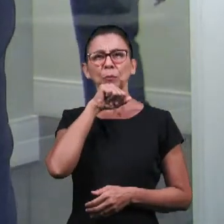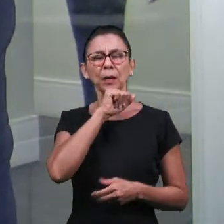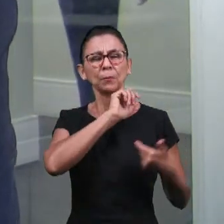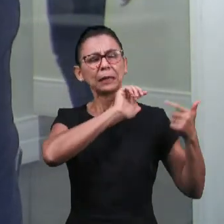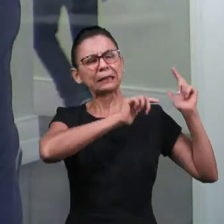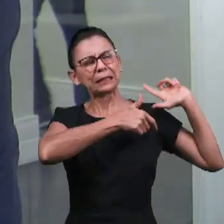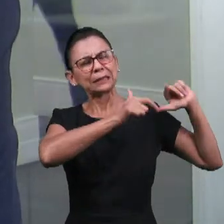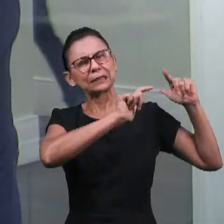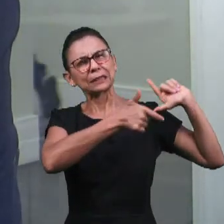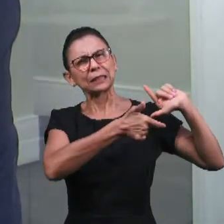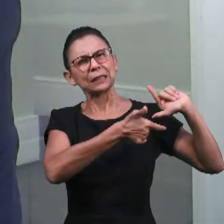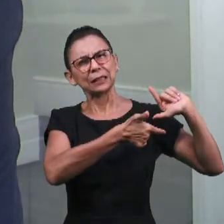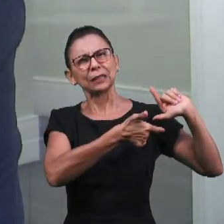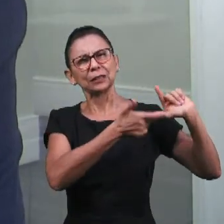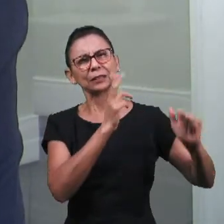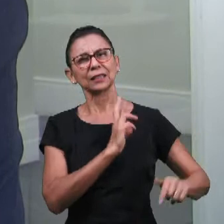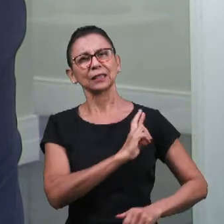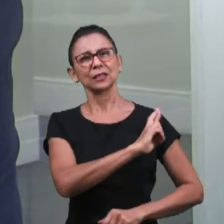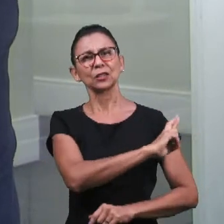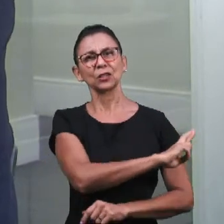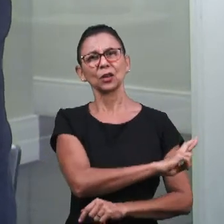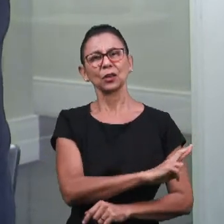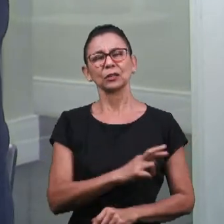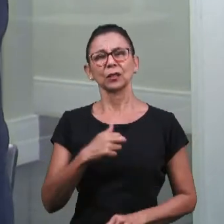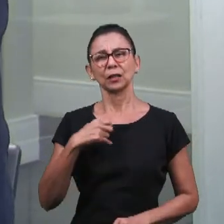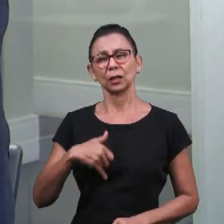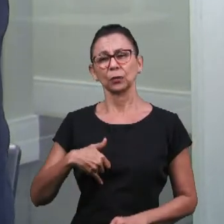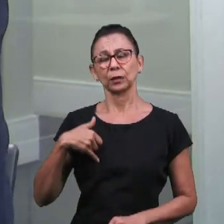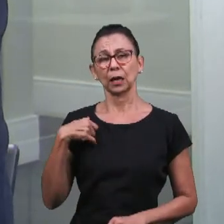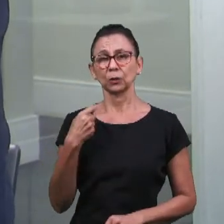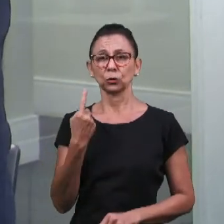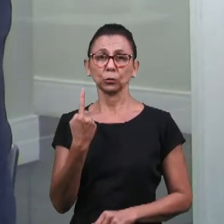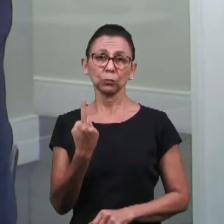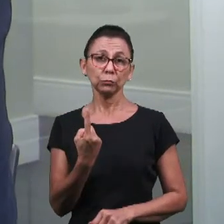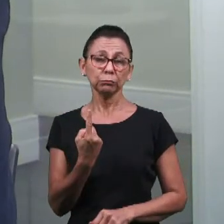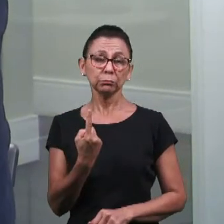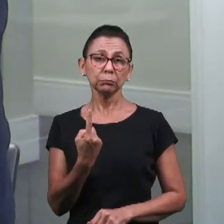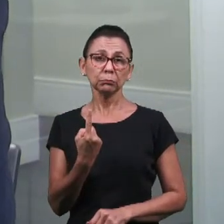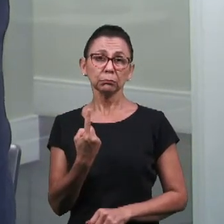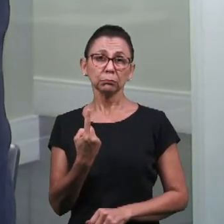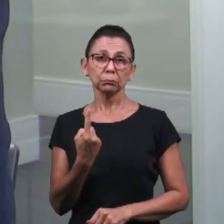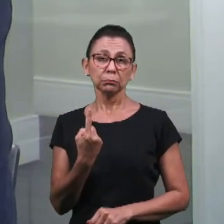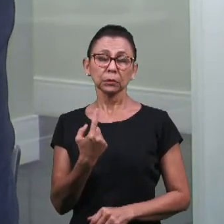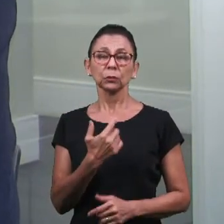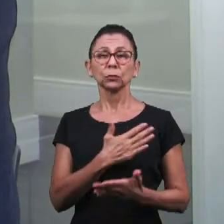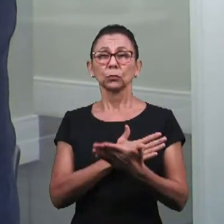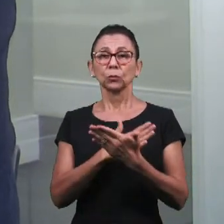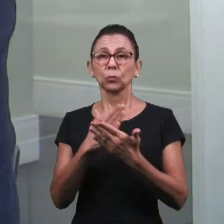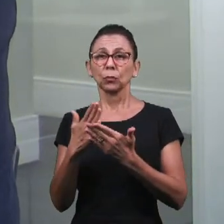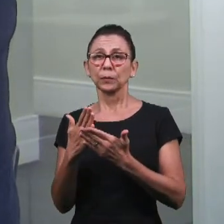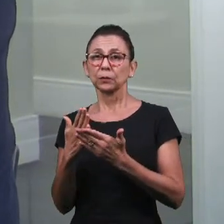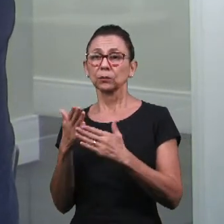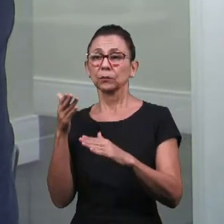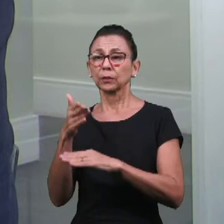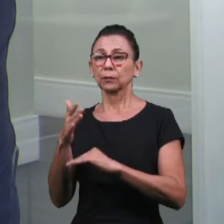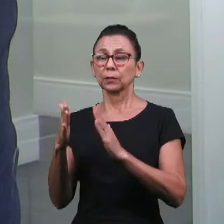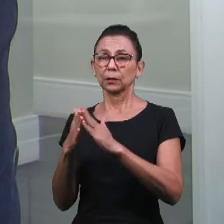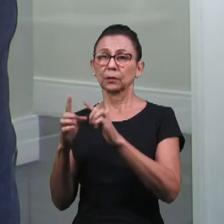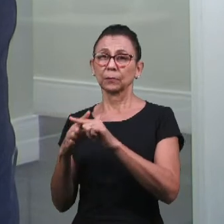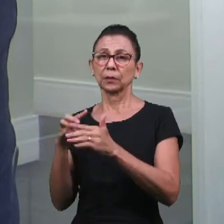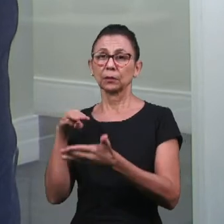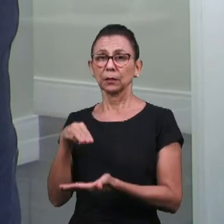quando a igreja começou. Aí minha mãe, já uma mulher de oração, já me educou